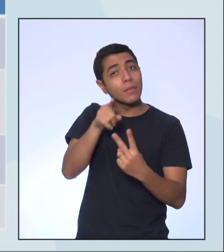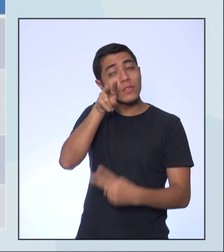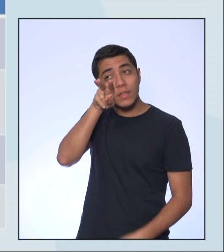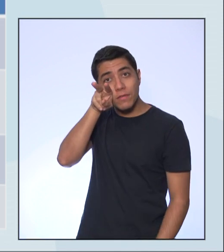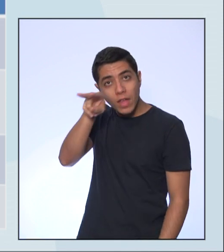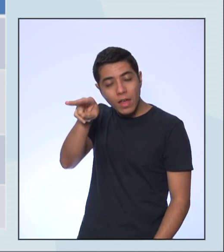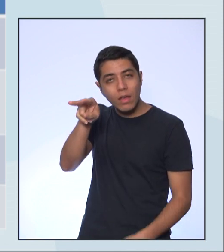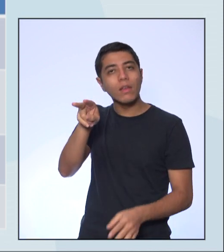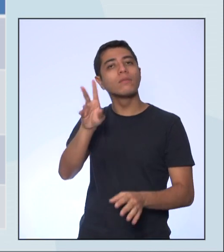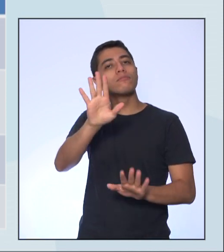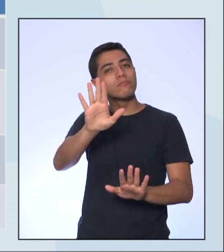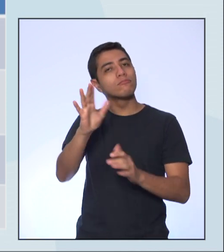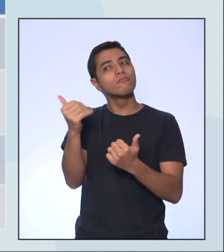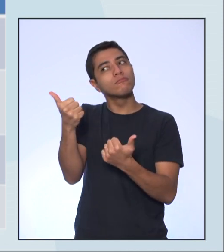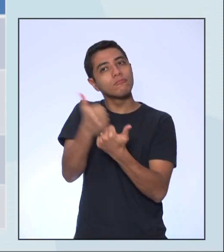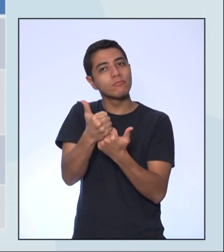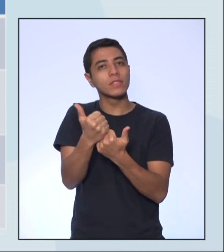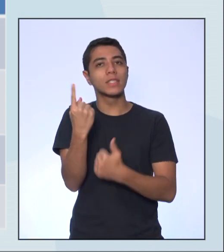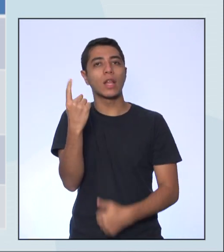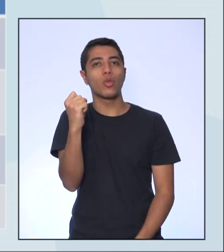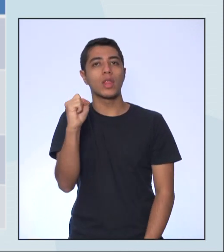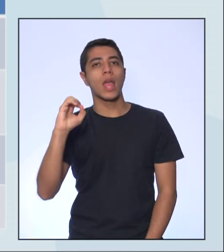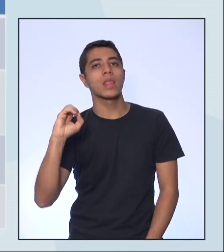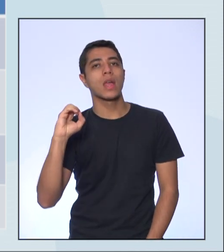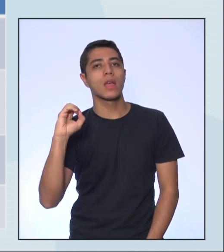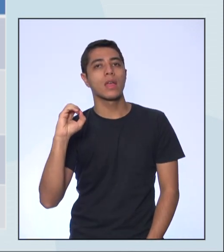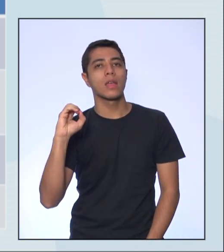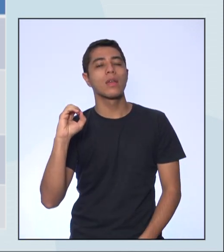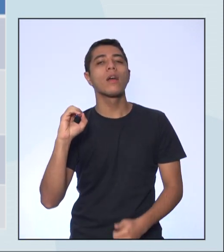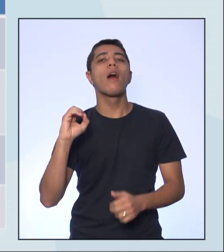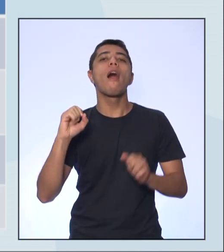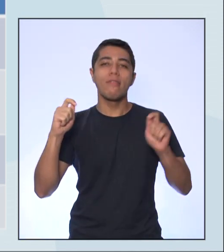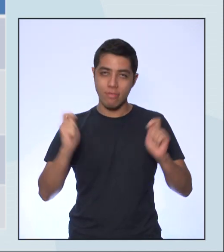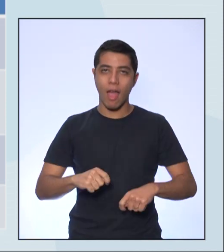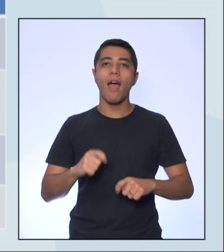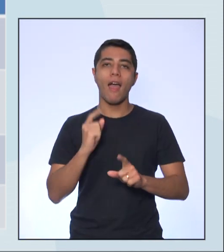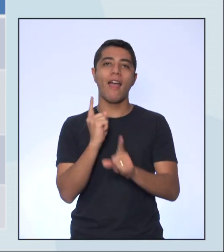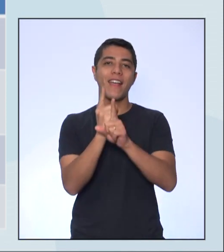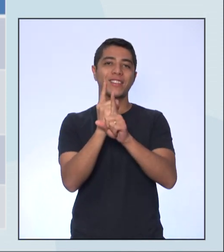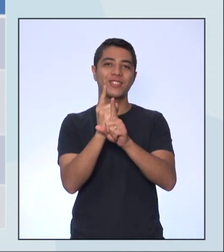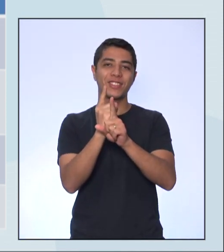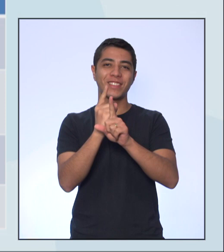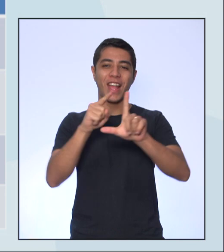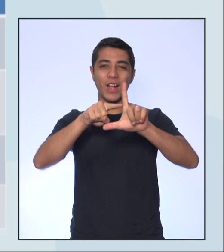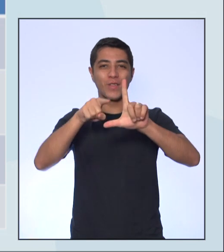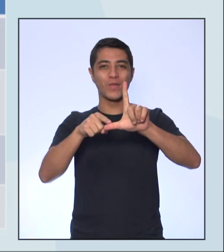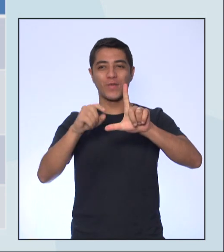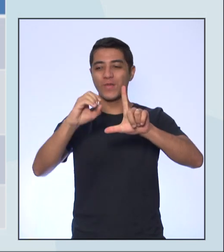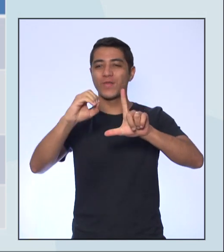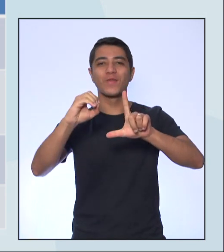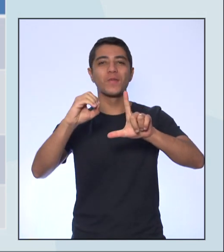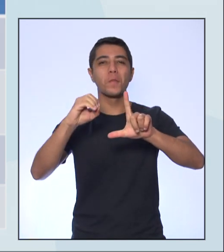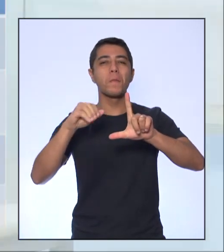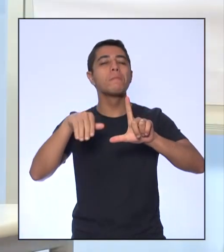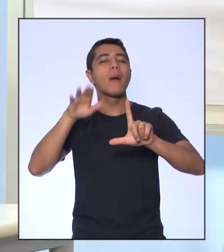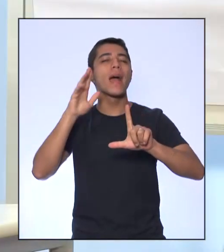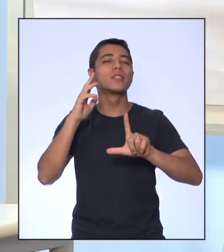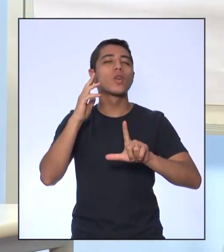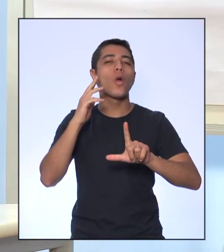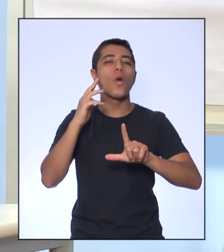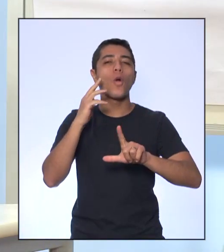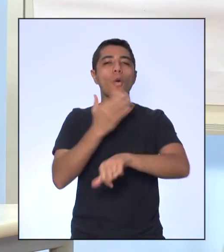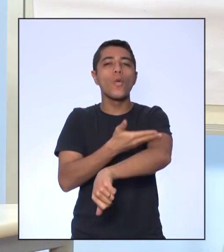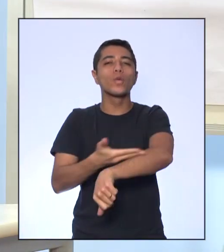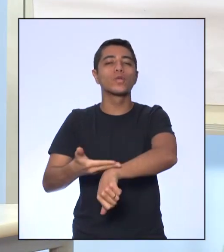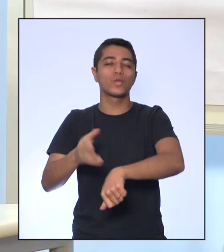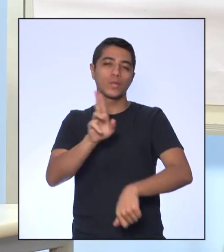você volta para o ângulo que a gente considera mais comum assim né e essa tabela nós já vimos que que acontece